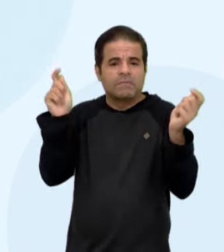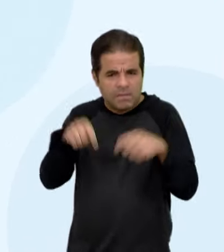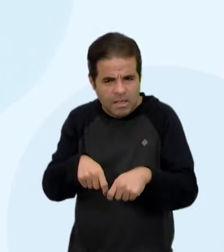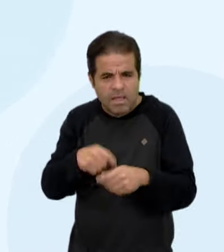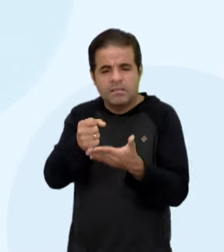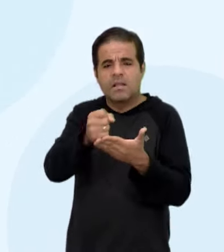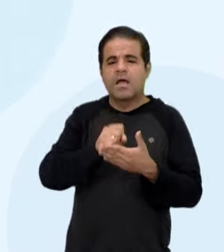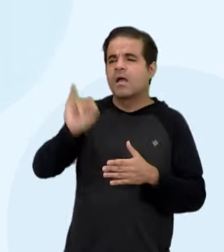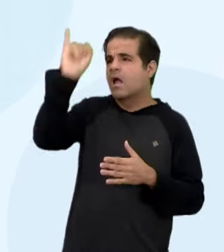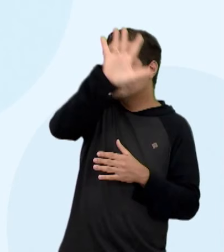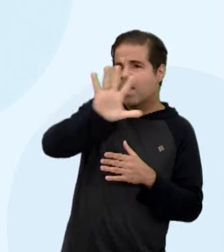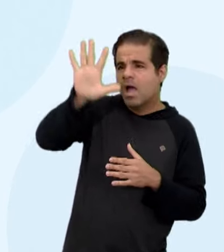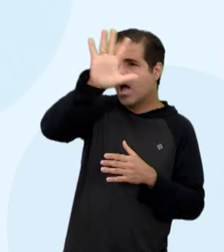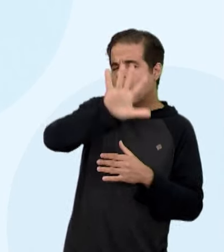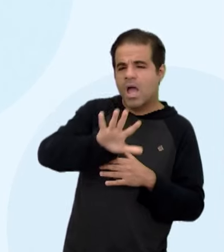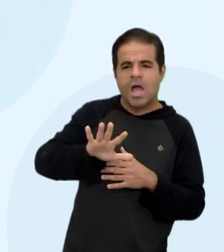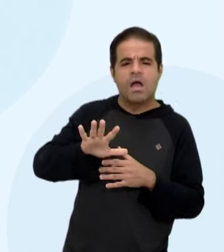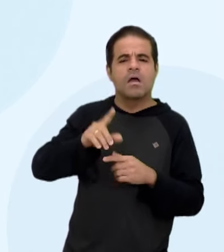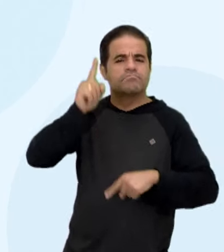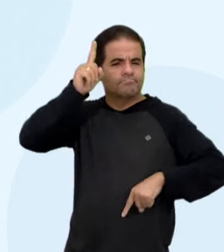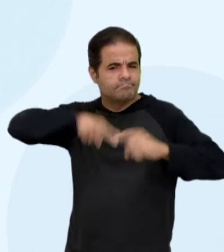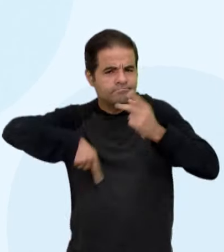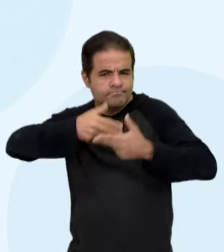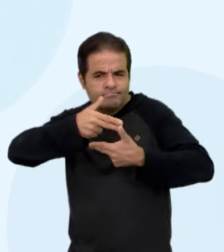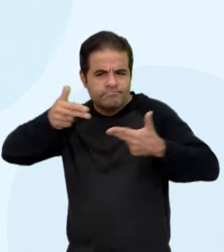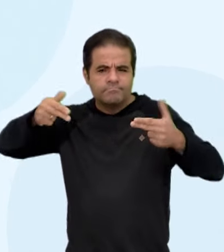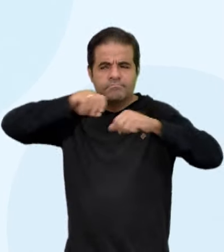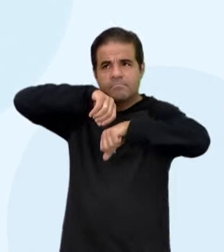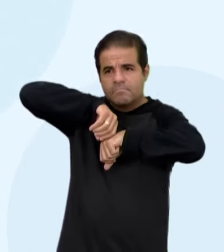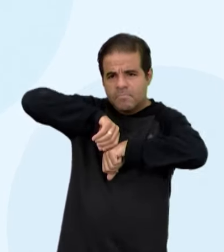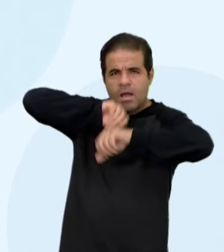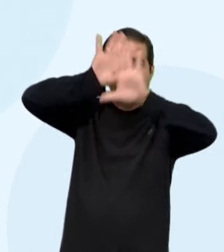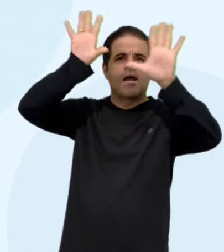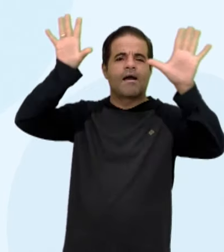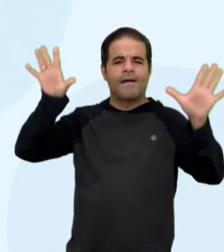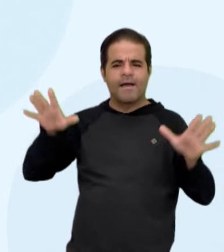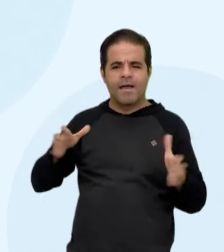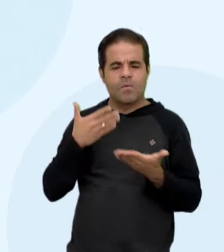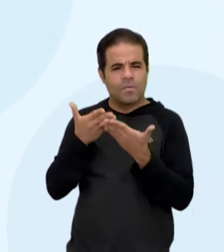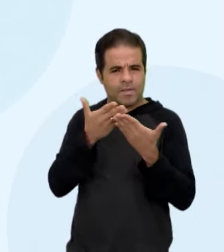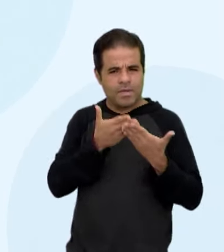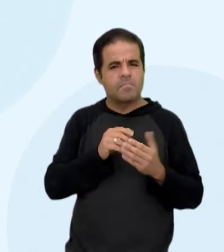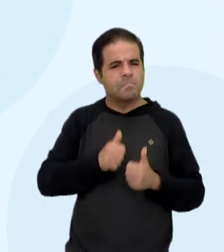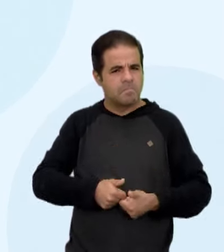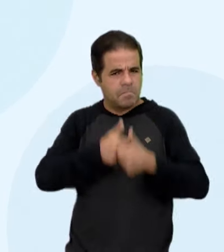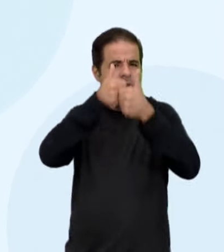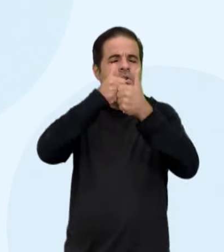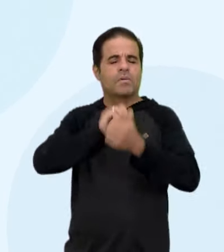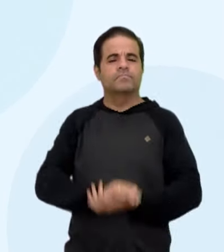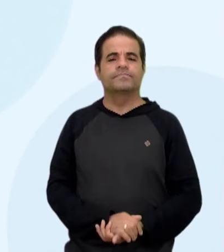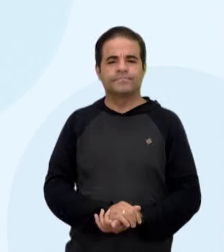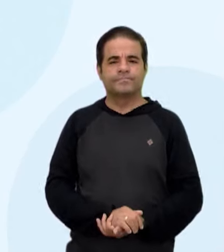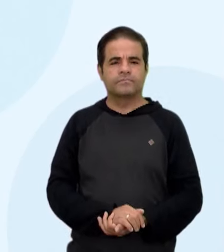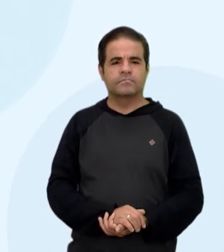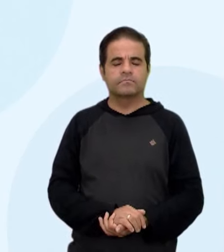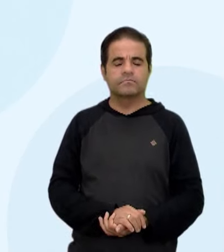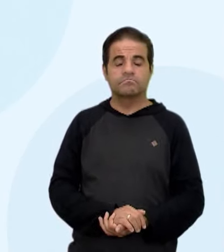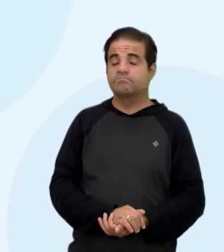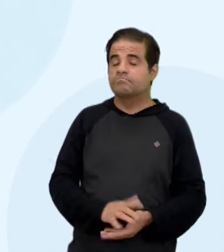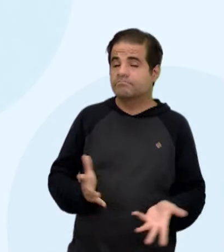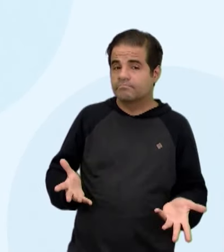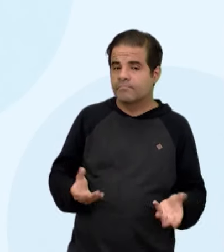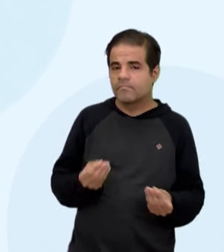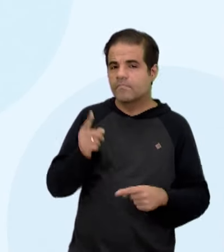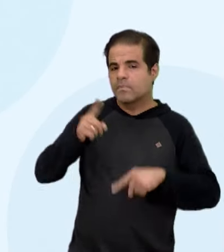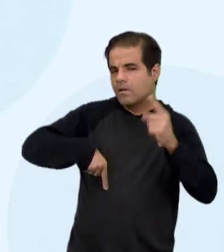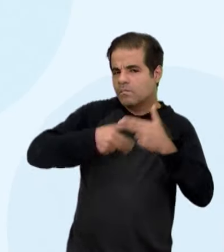traga imagens desses bens culturais para deixar a aula mais dinâmica, beleza? Então vamos lá. Que bem,